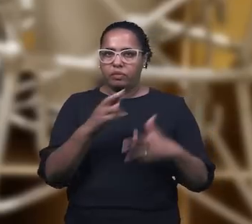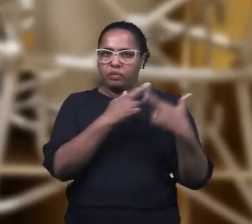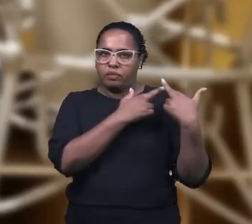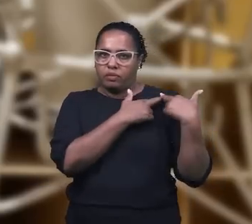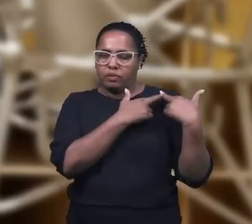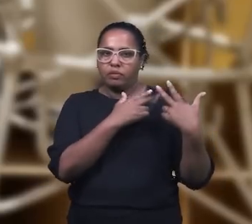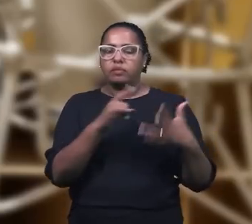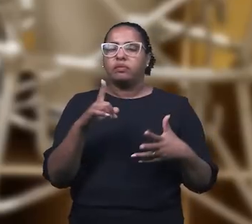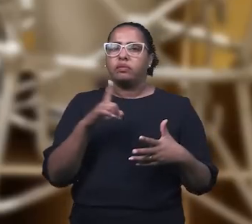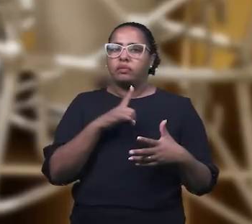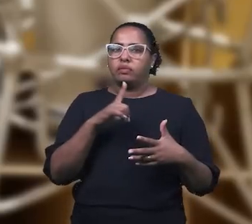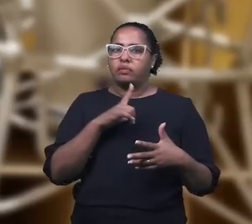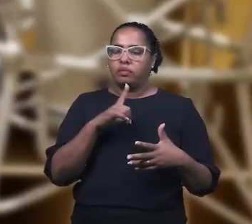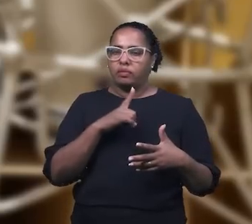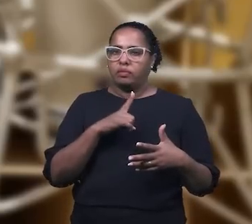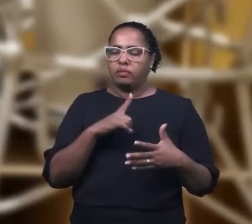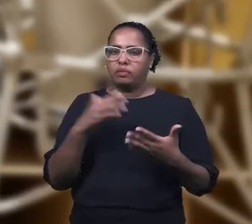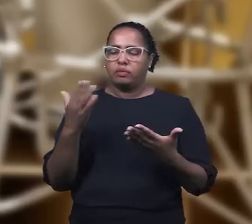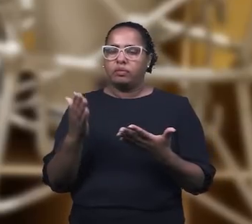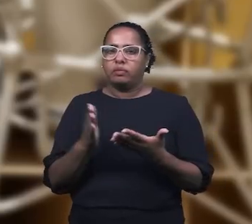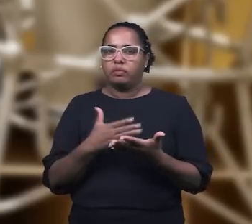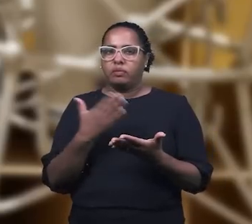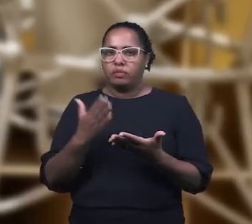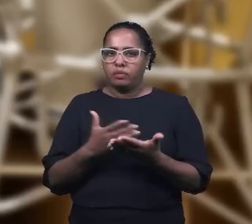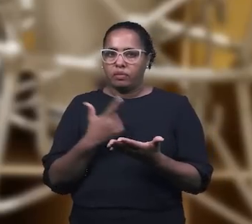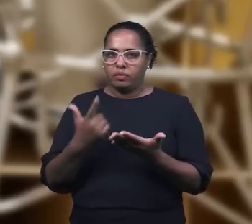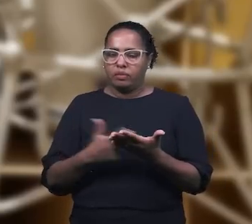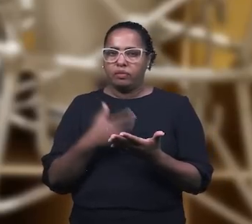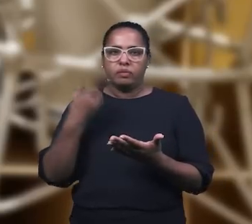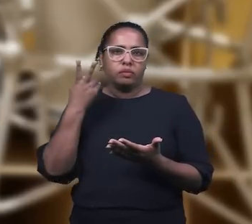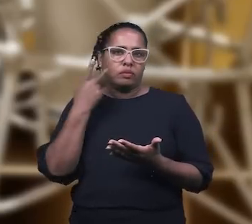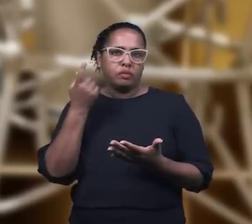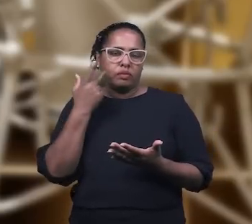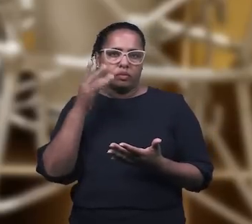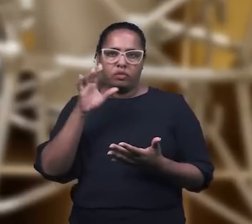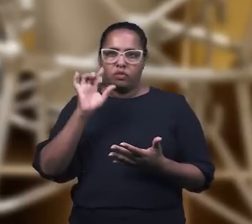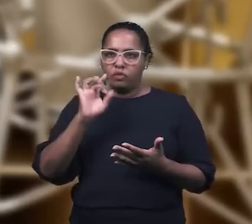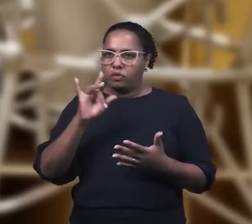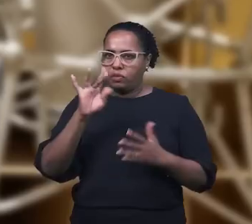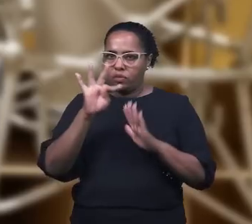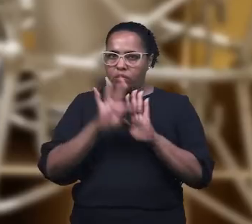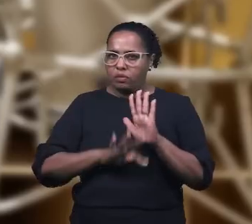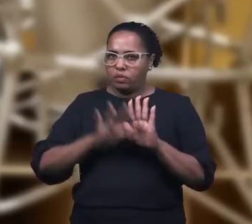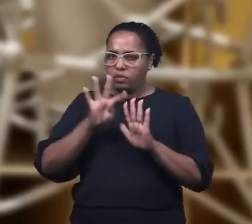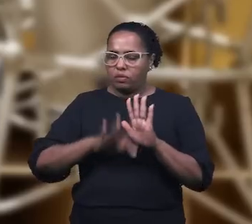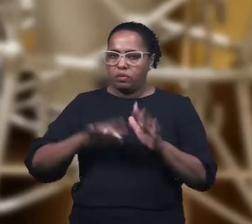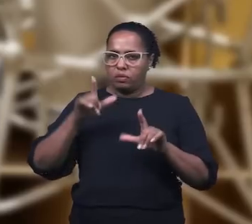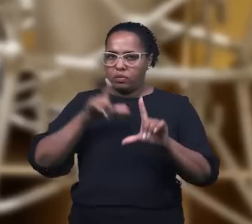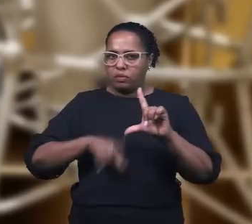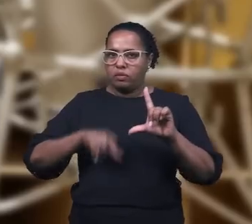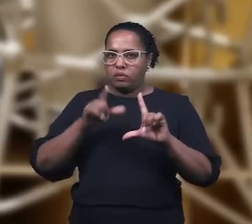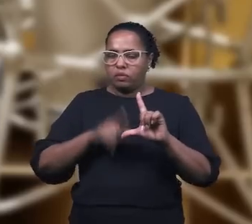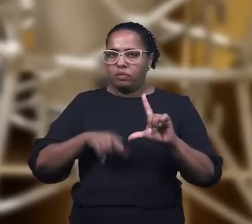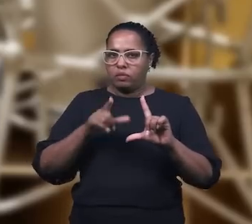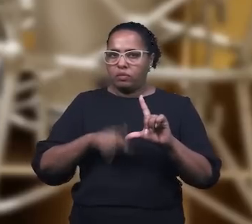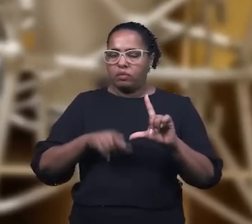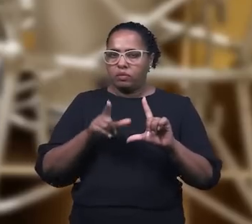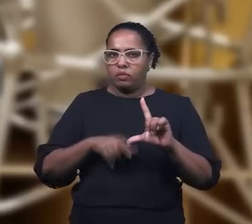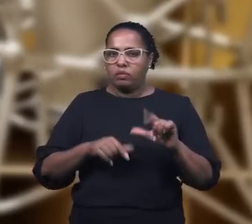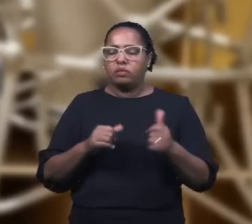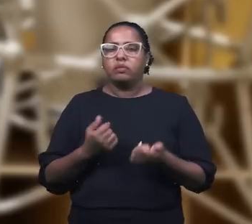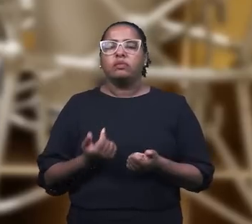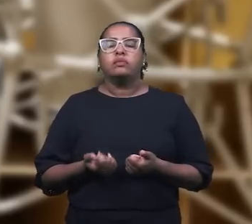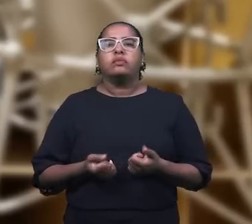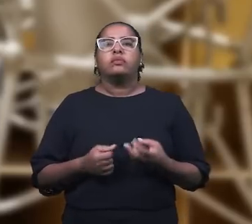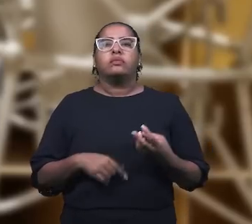carro-chefe. Temos as coletâneas, a coletânea comum, que é só texto, letras, né, dos hinos, as